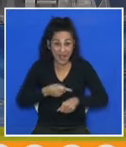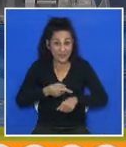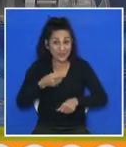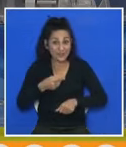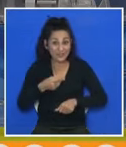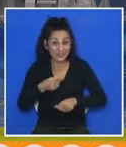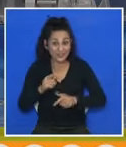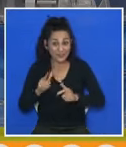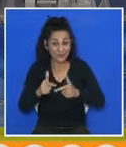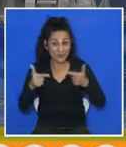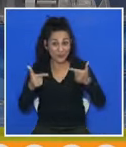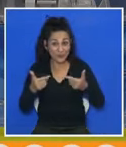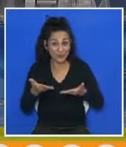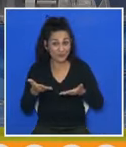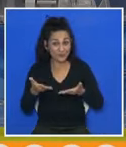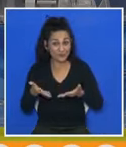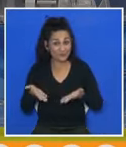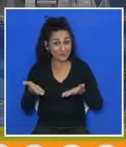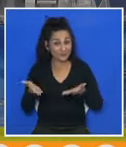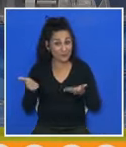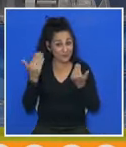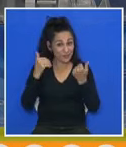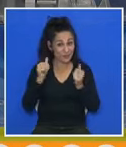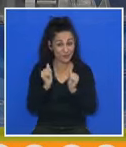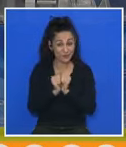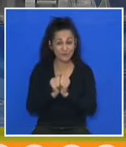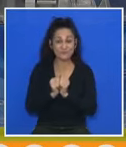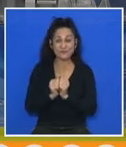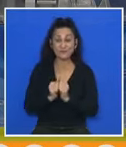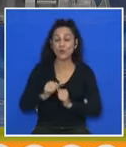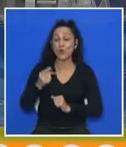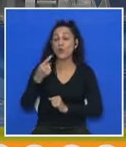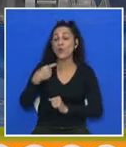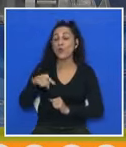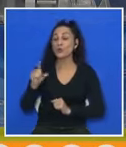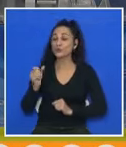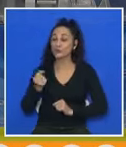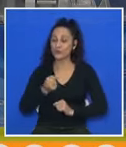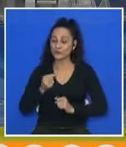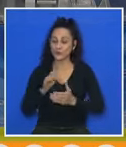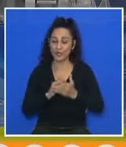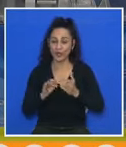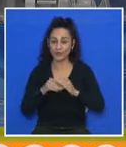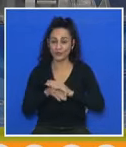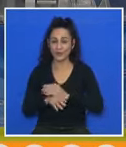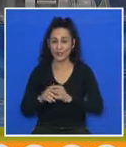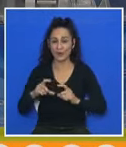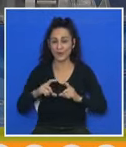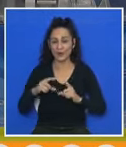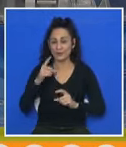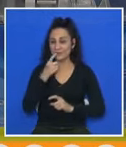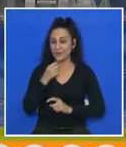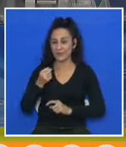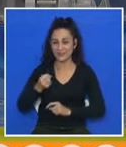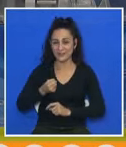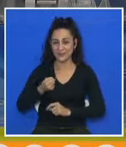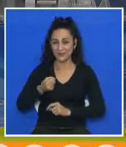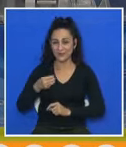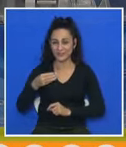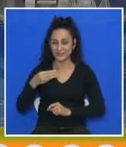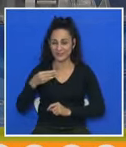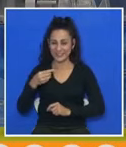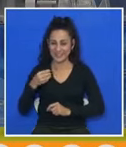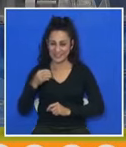este número. Vamos chamar juntos? O 20º e último número da Lotomania. Bola vermelha, número